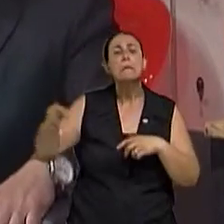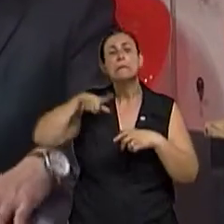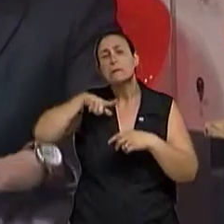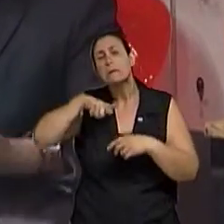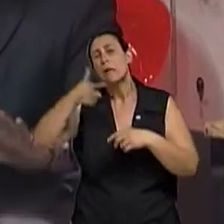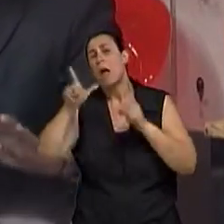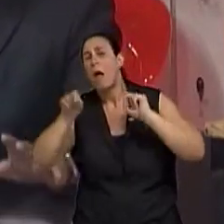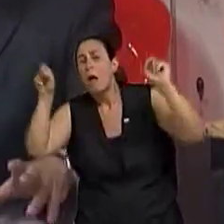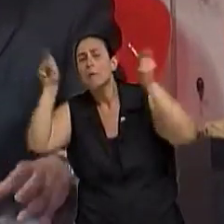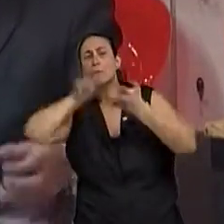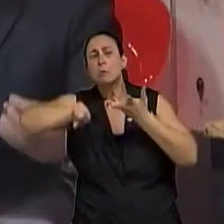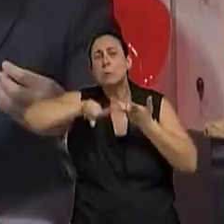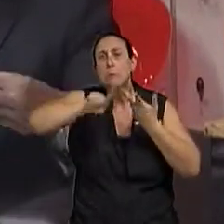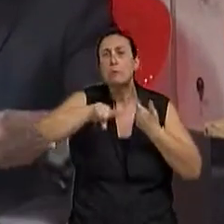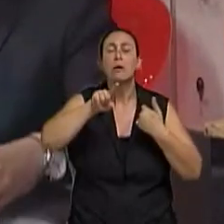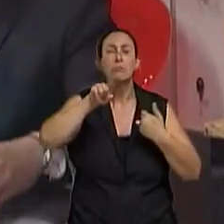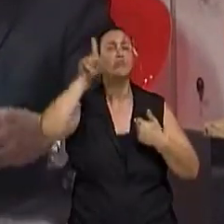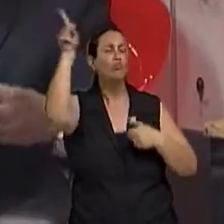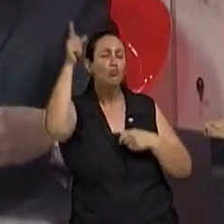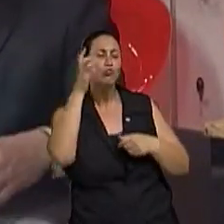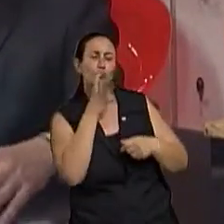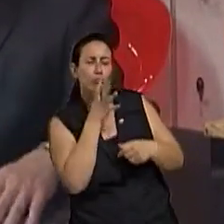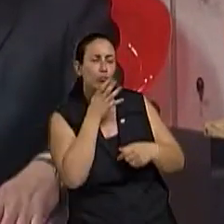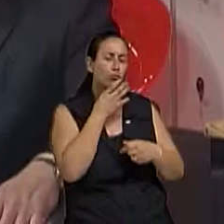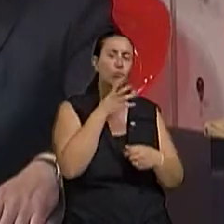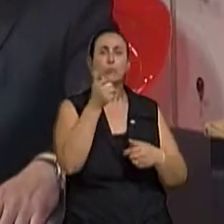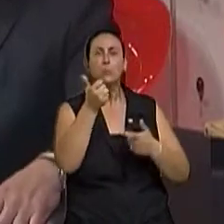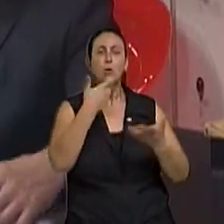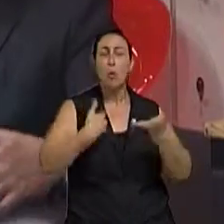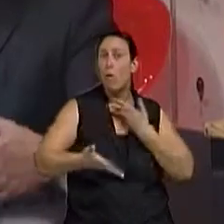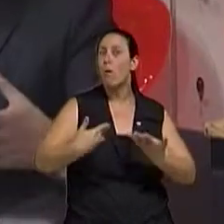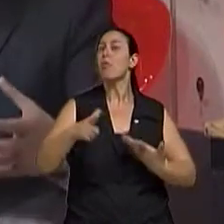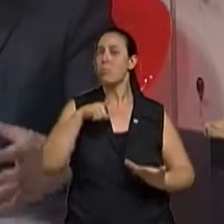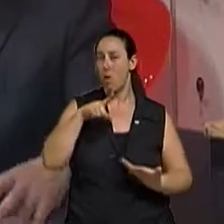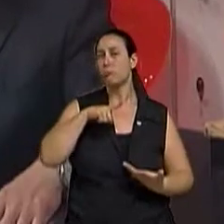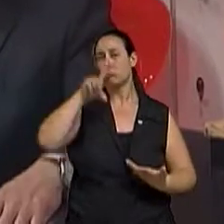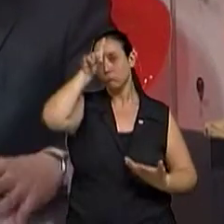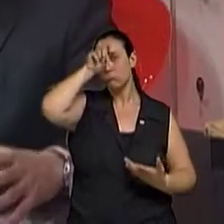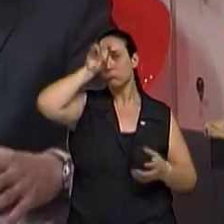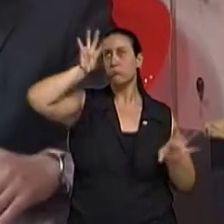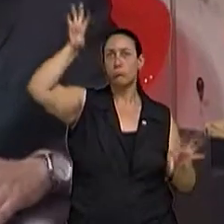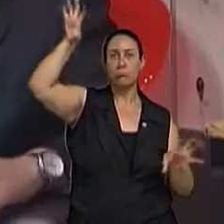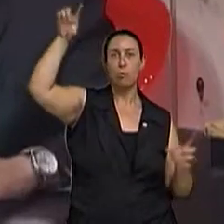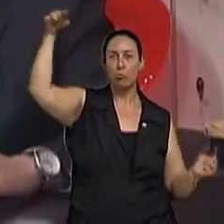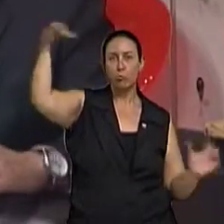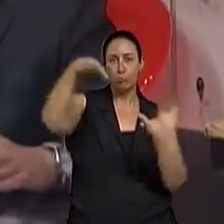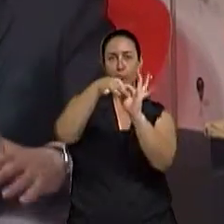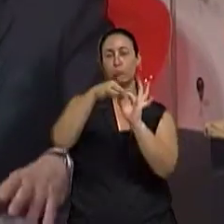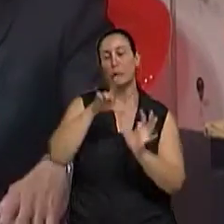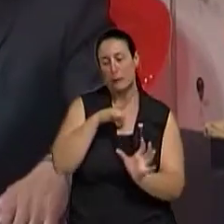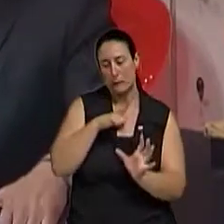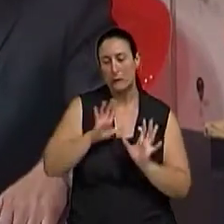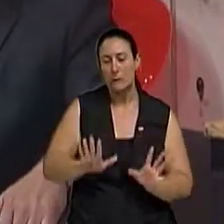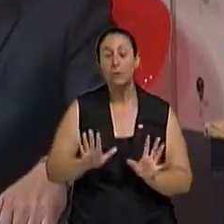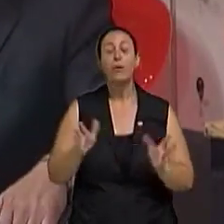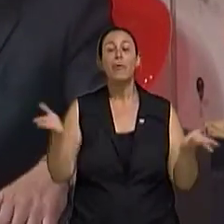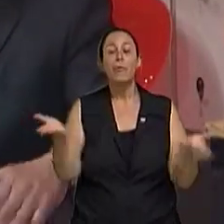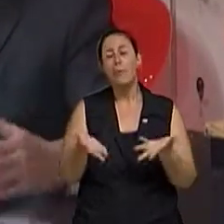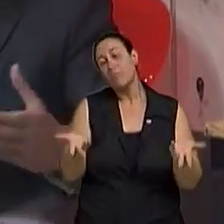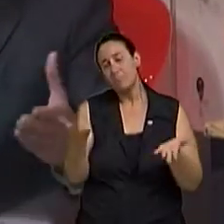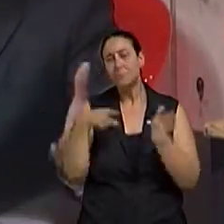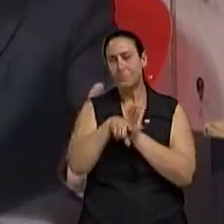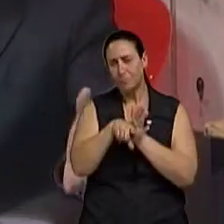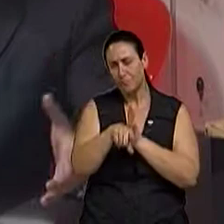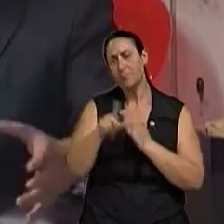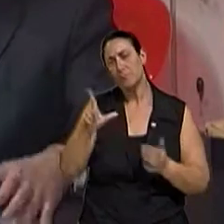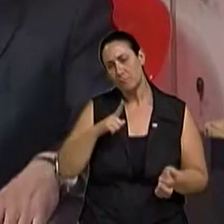hoje o Albert Einstein e outras universidades, dentro da Santa Casa Santa Rita, claro, que o serviço de mama faz. Fora isso, tem uma série de protocolos de pesquisa. Hoje